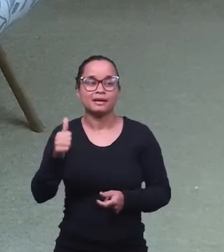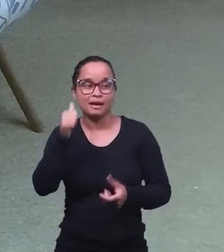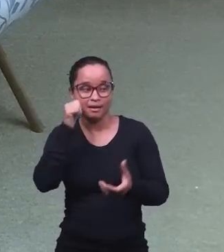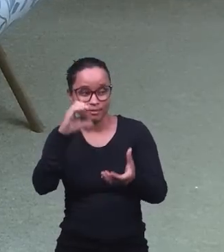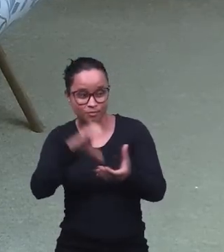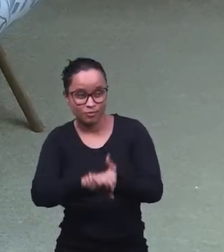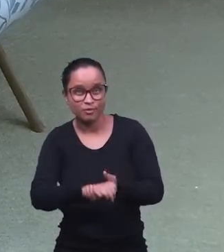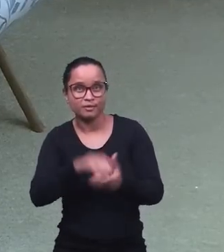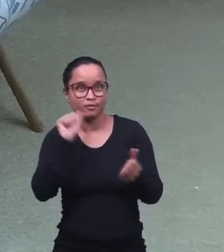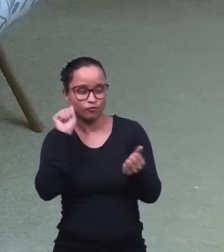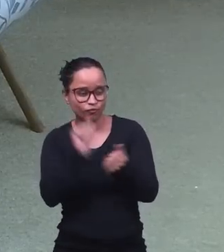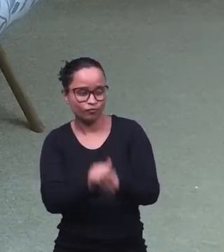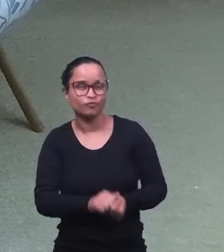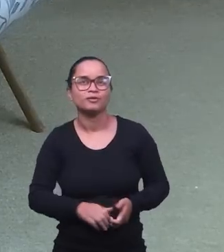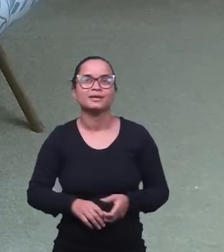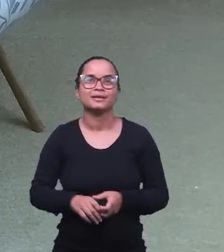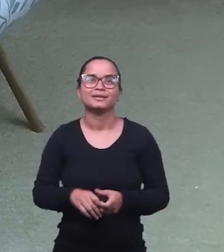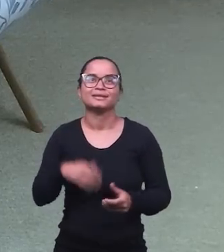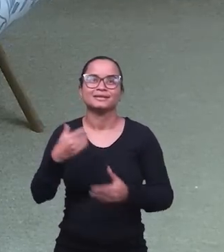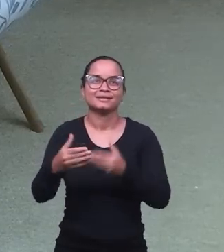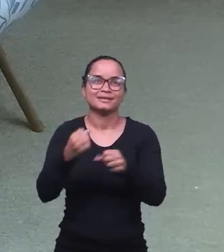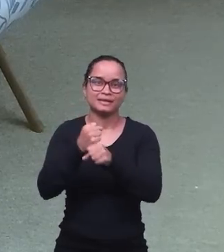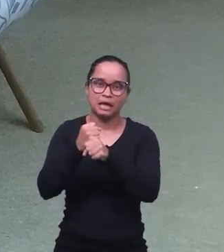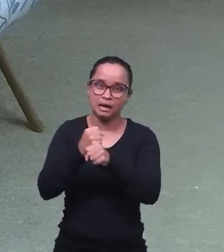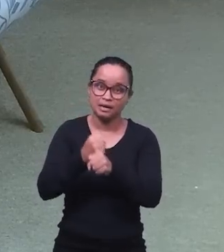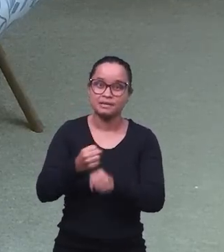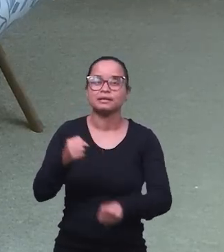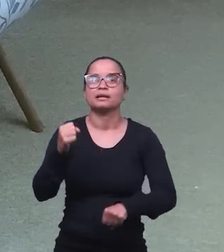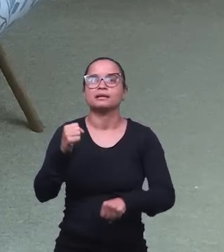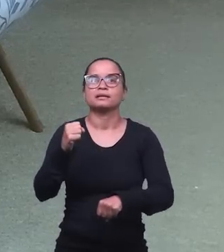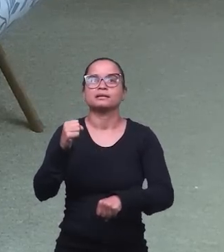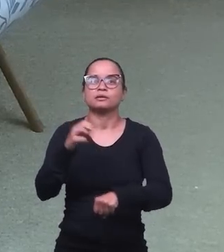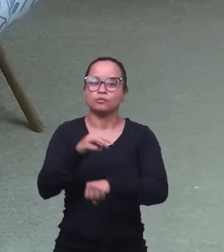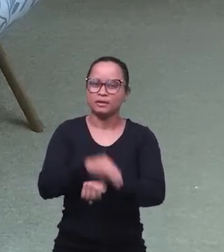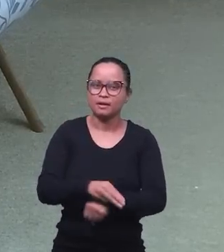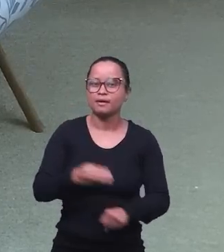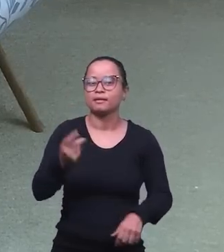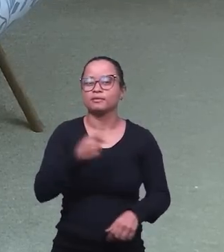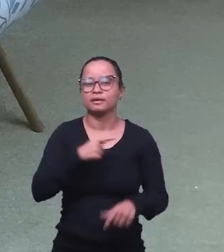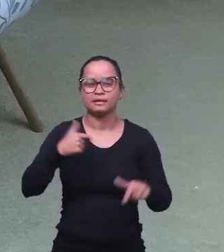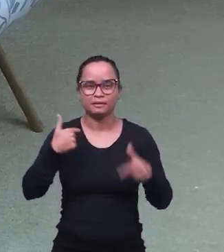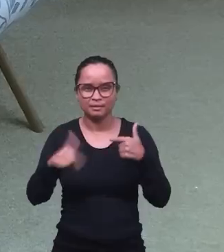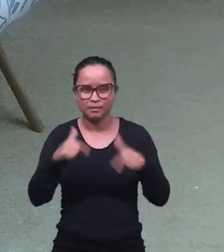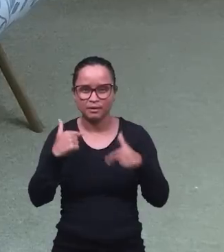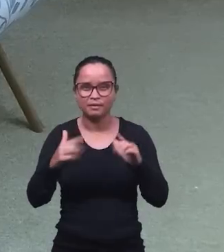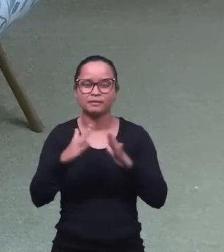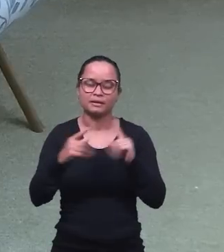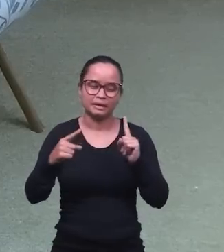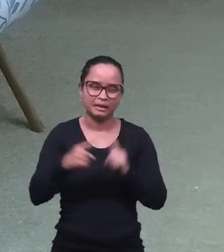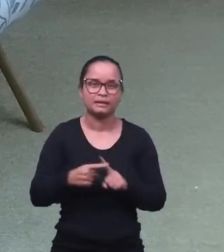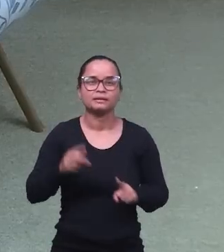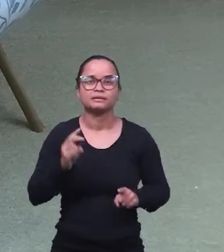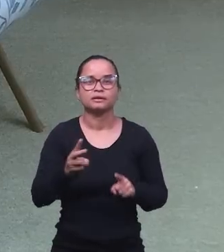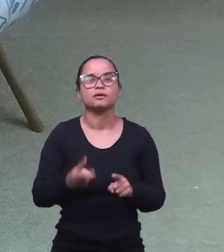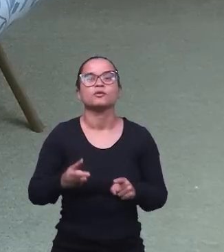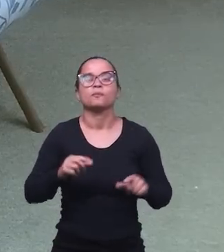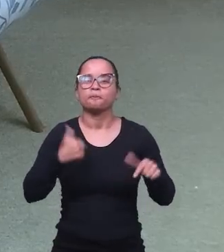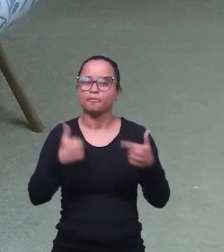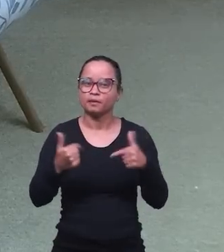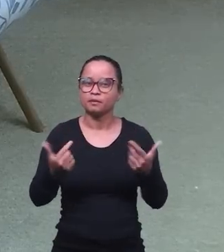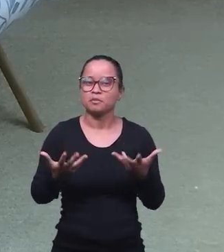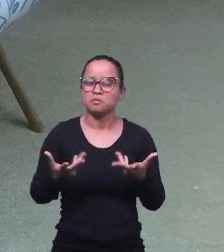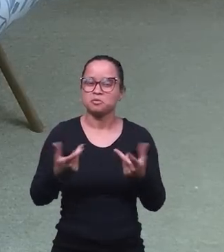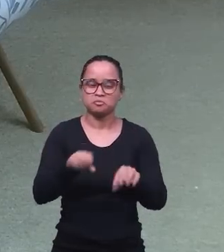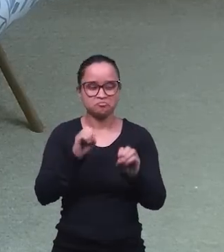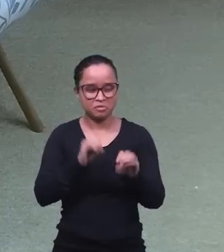caso a esposa que acompanha, né, essa longa jornada do ministério e trabalhando, né, na igreja ativa, um trabalho tão